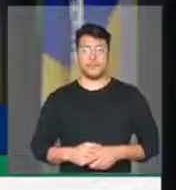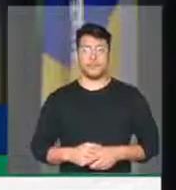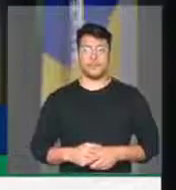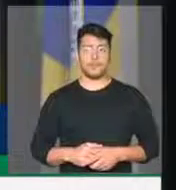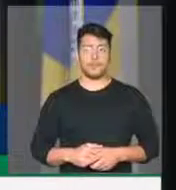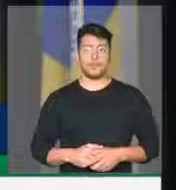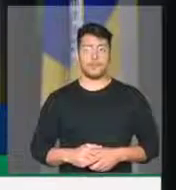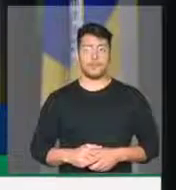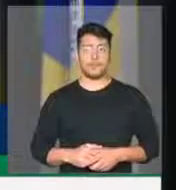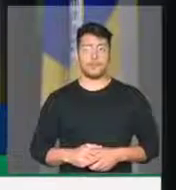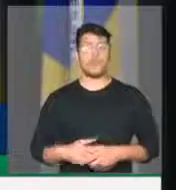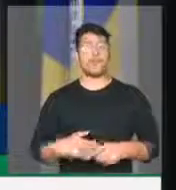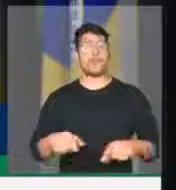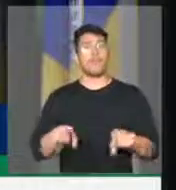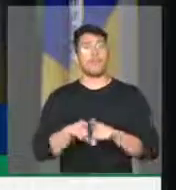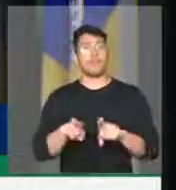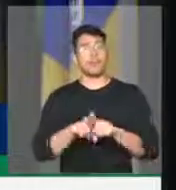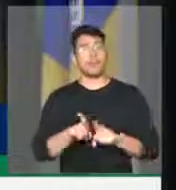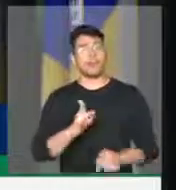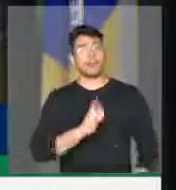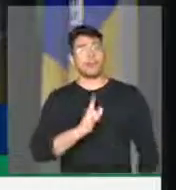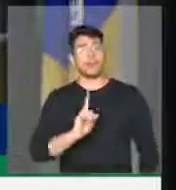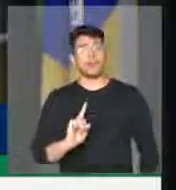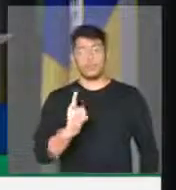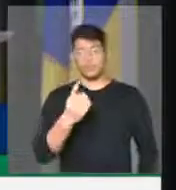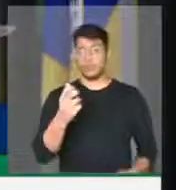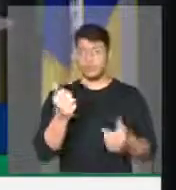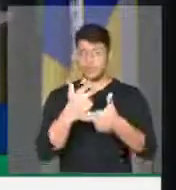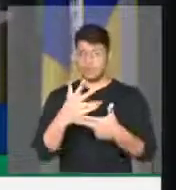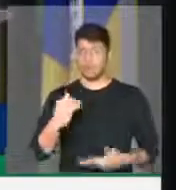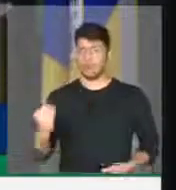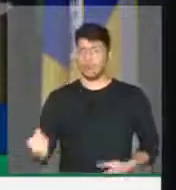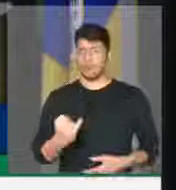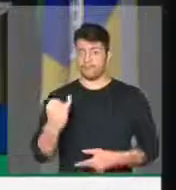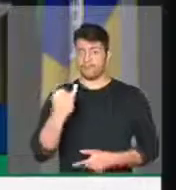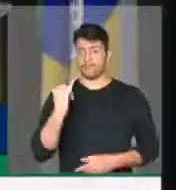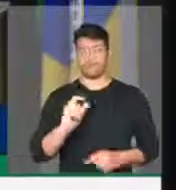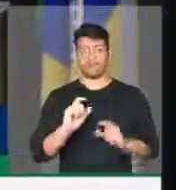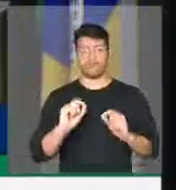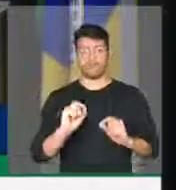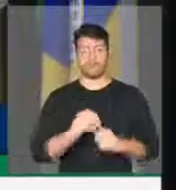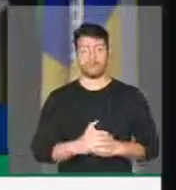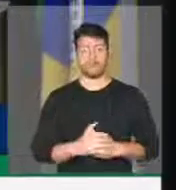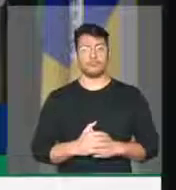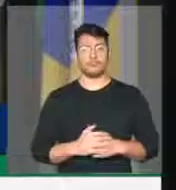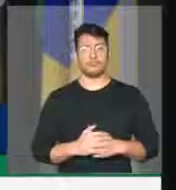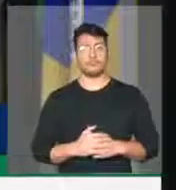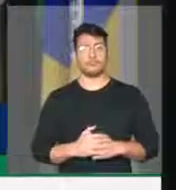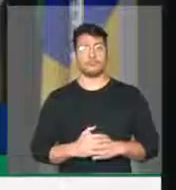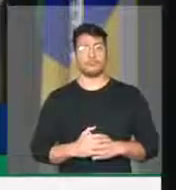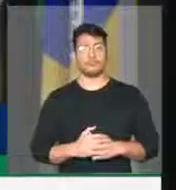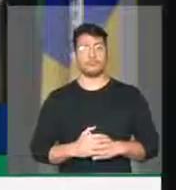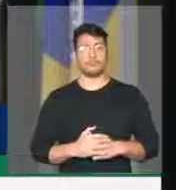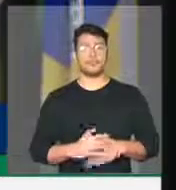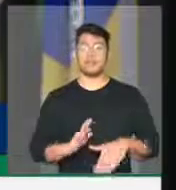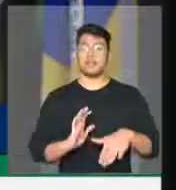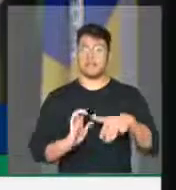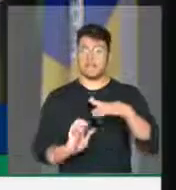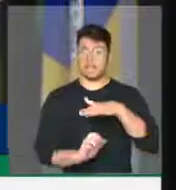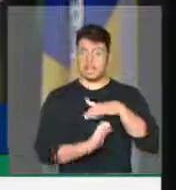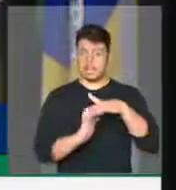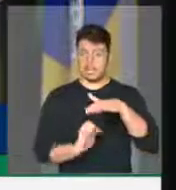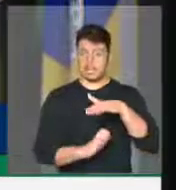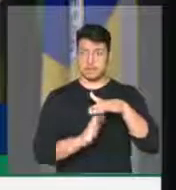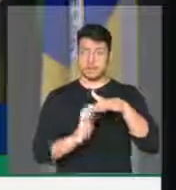preocupação com a transparência que a Marinha Brasileira tem nos seus projetos. A estatal tem